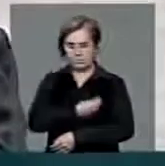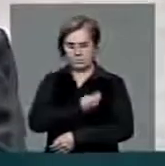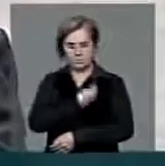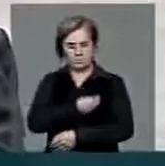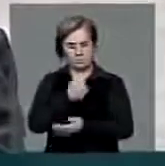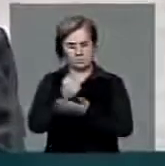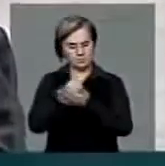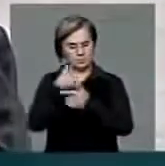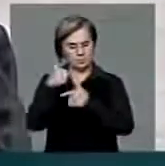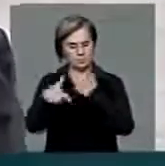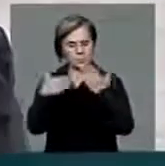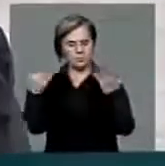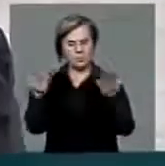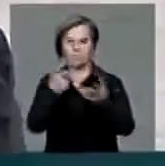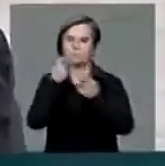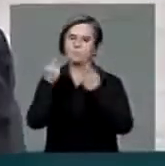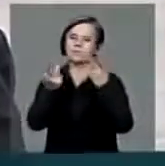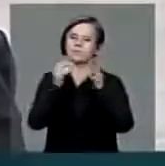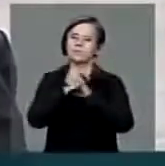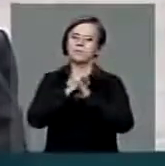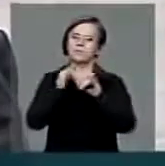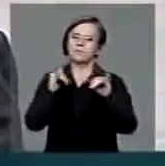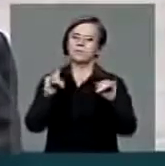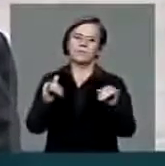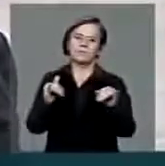um pronunciamento hoje aqui, estou